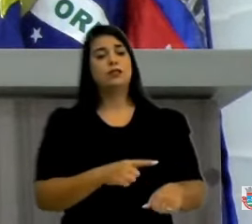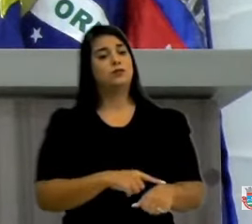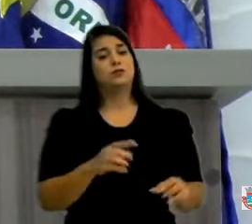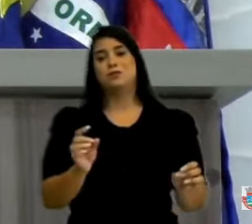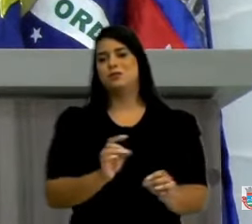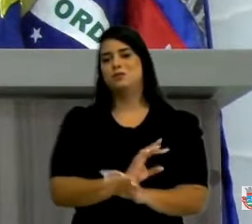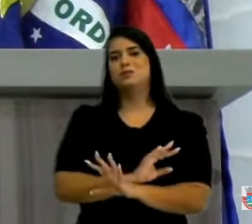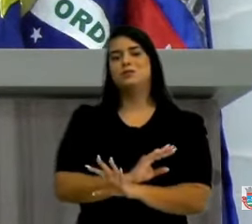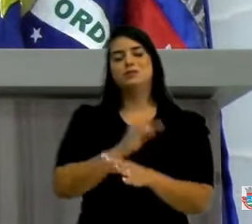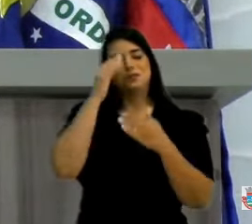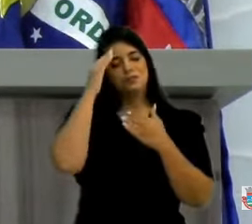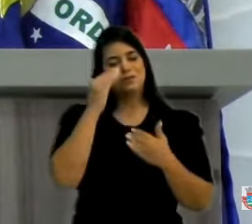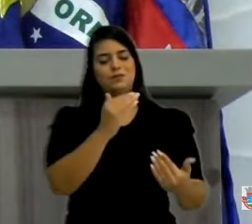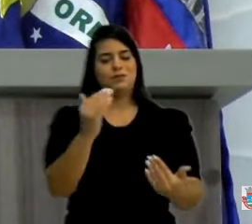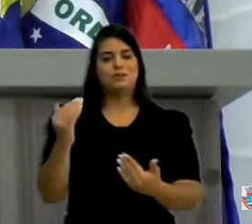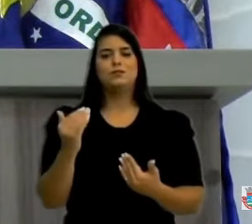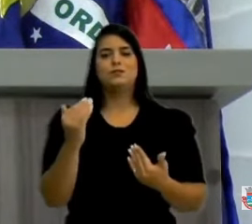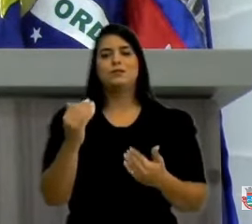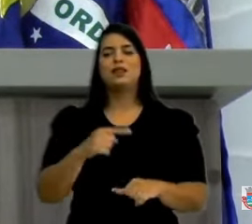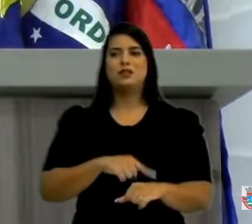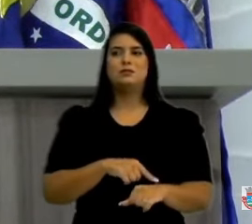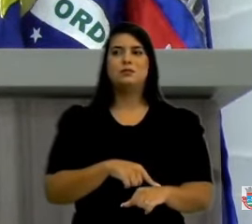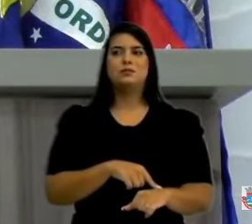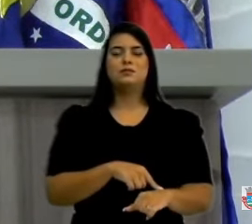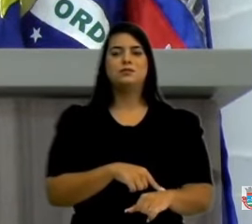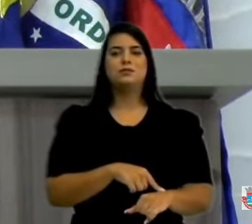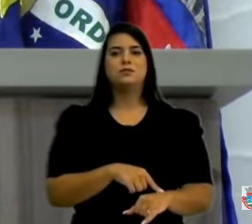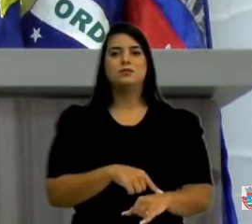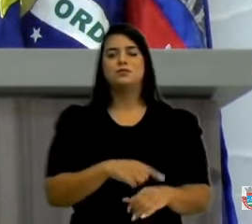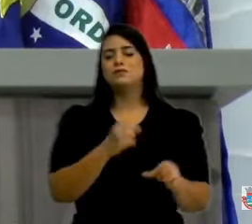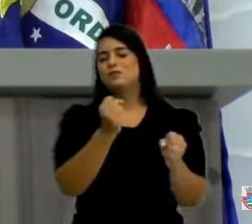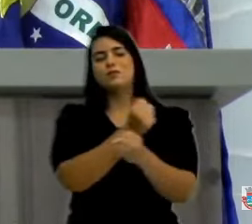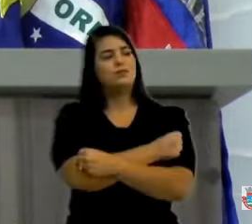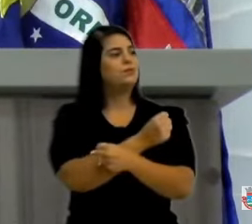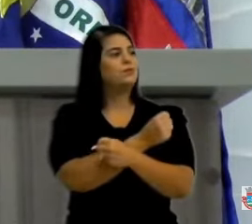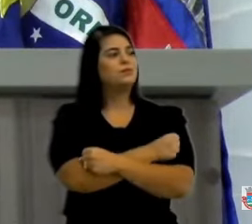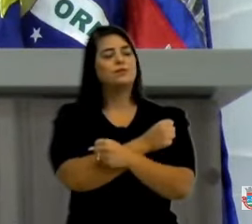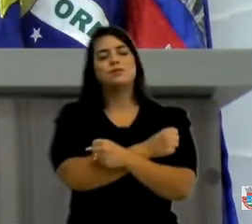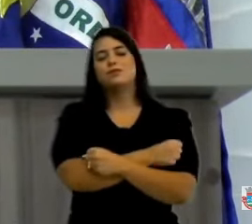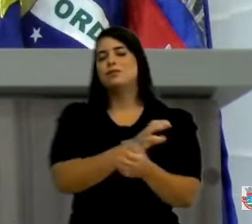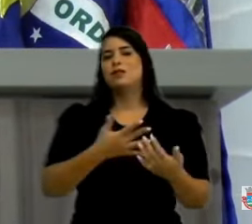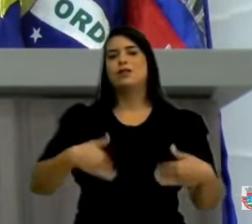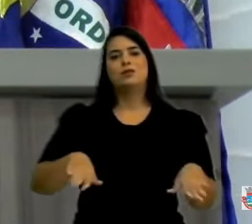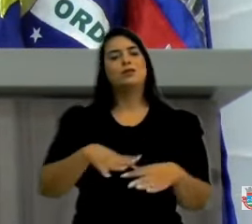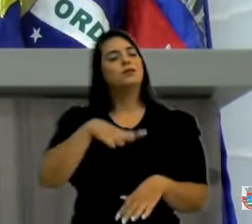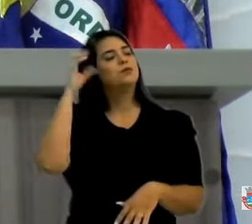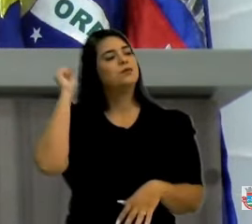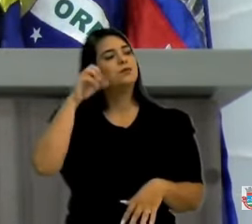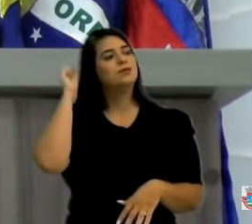passou. Obrigada pelo tempo. E deixo um abraço calorosamente a todos que estão me